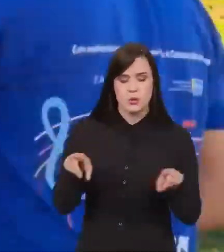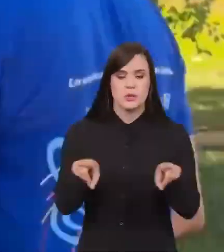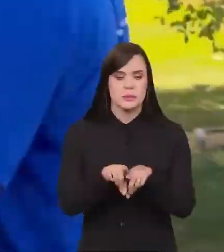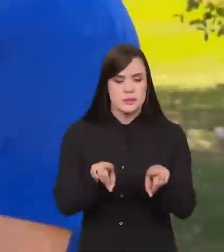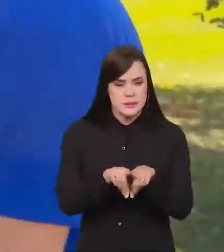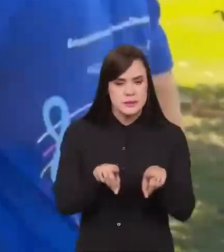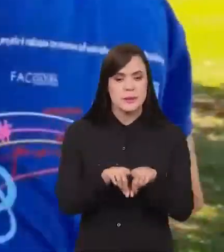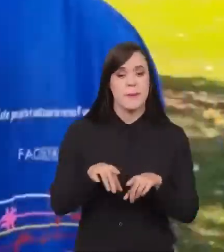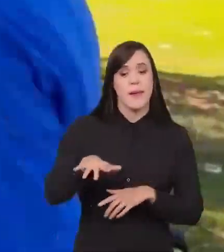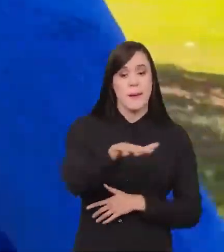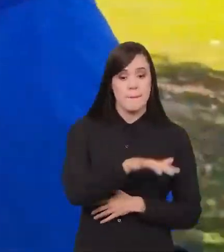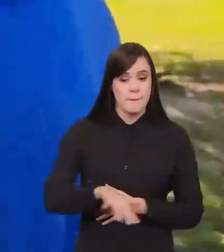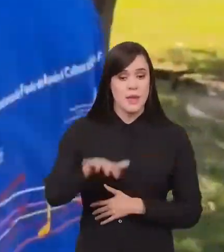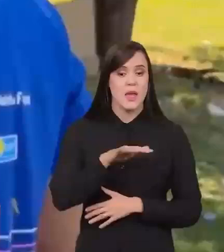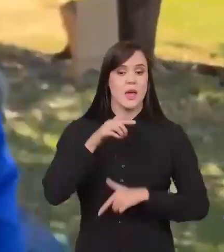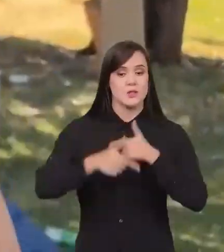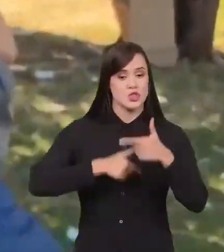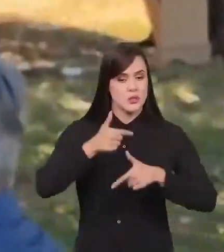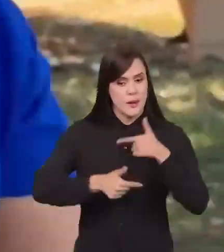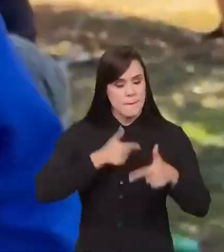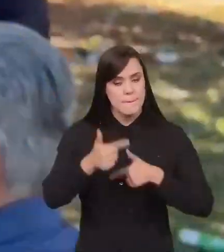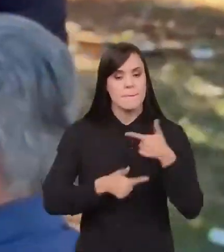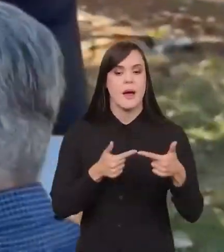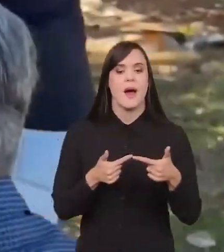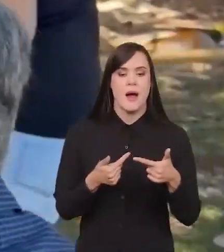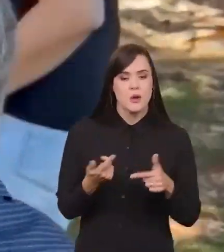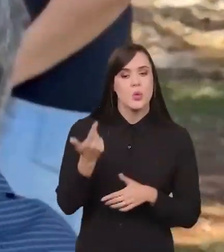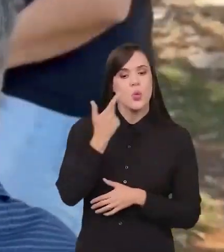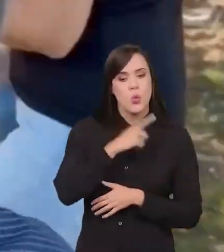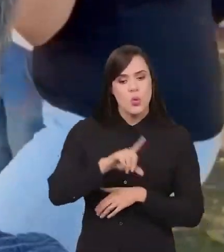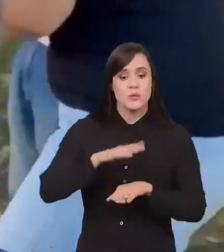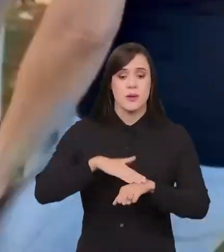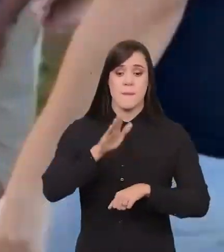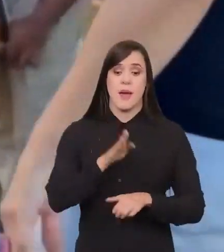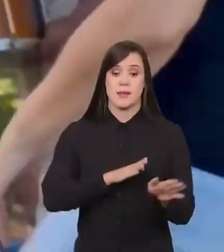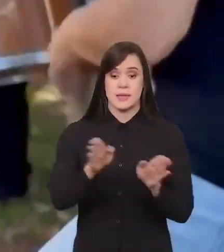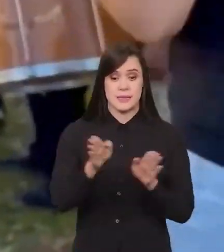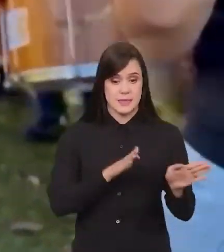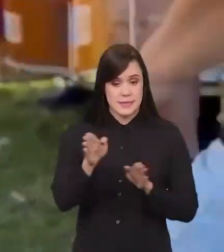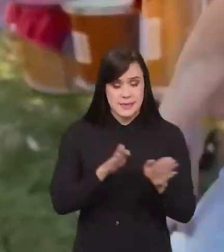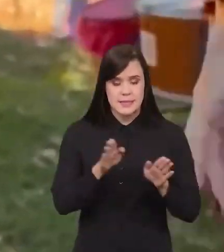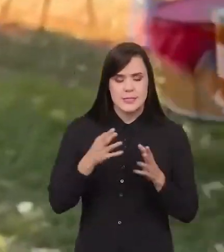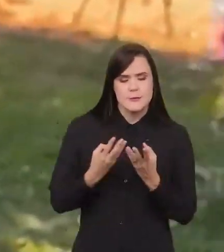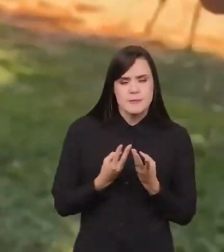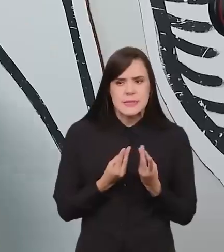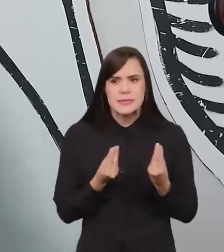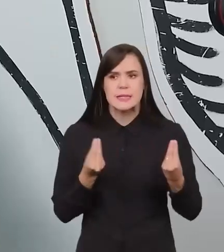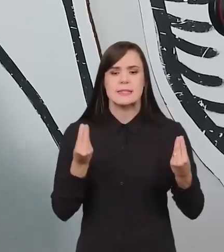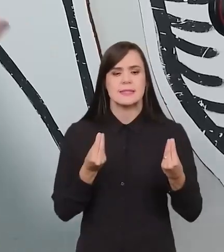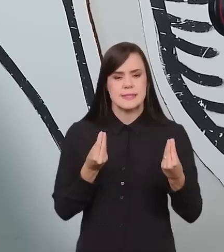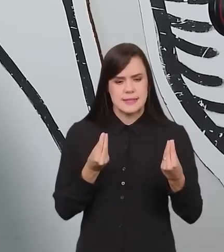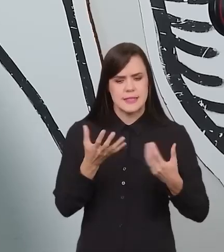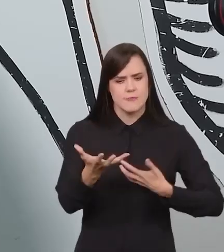dos próprios ambientes, né, de trabalho, eles se tornarem um pouco mais acessíveis, né, mais sensíveis, mais